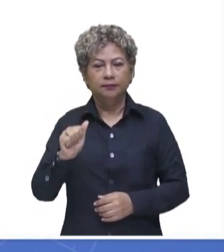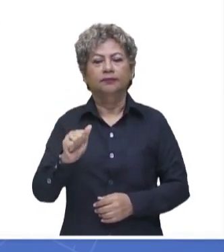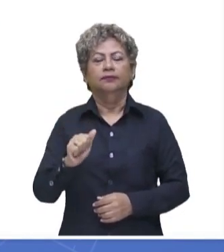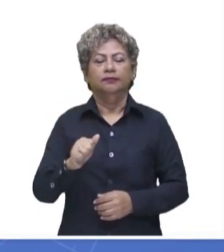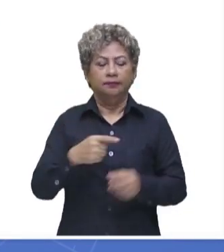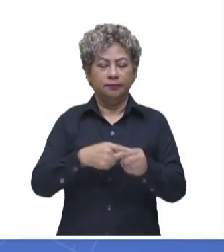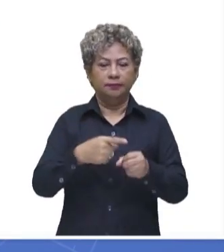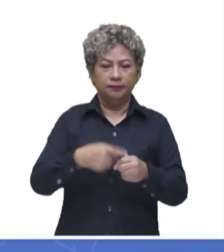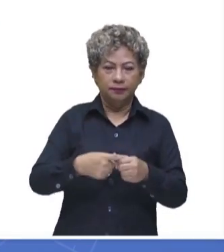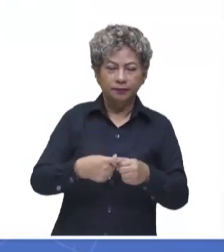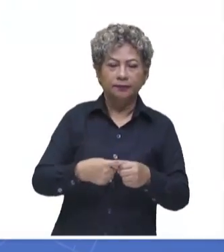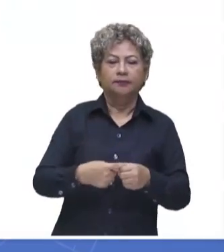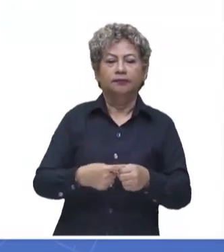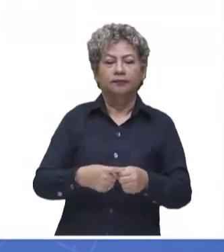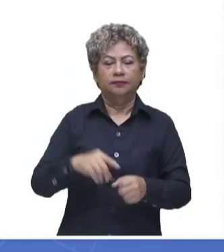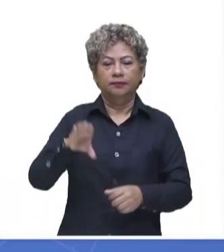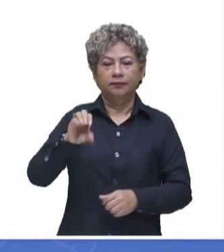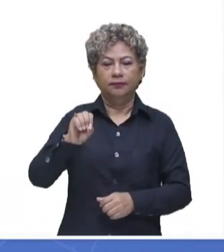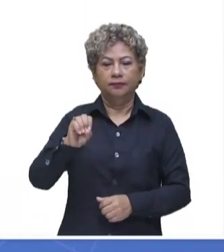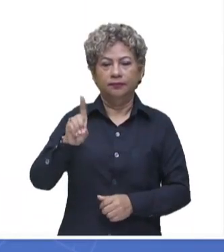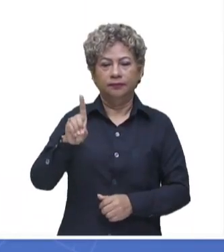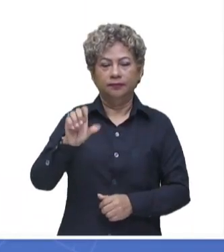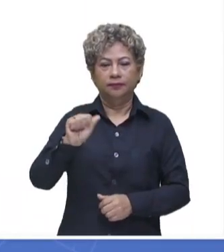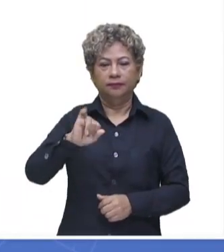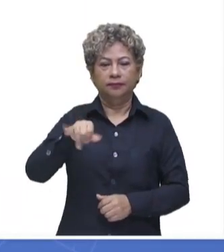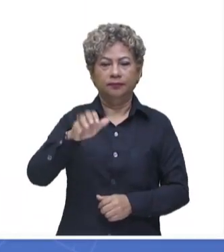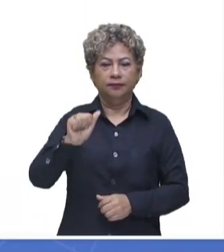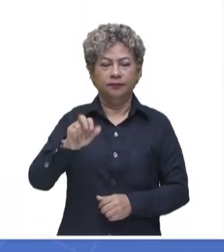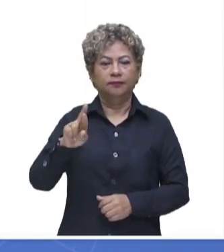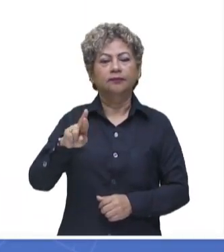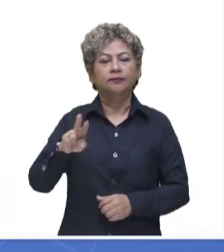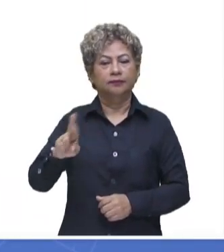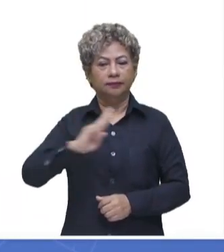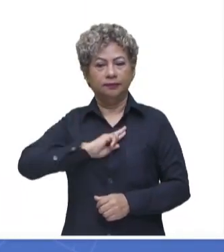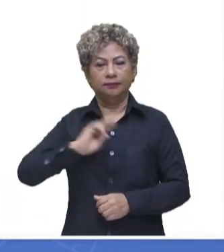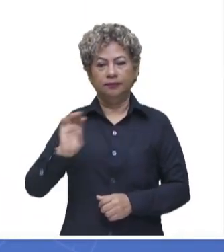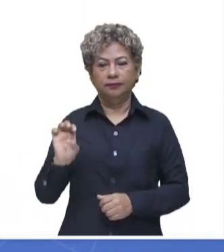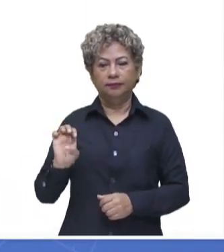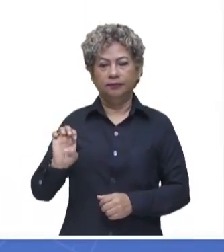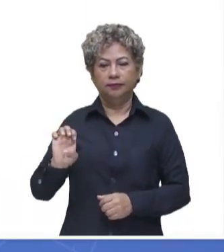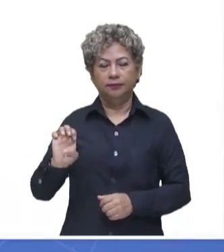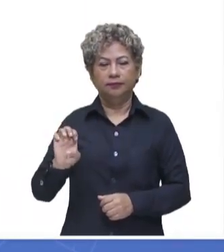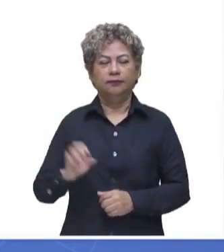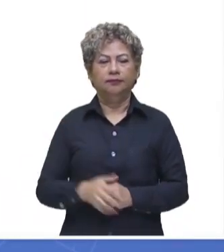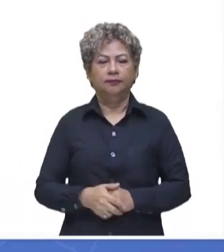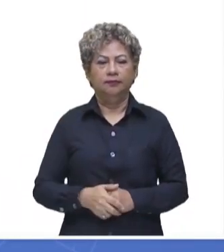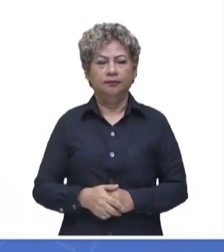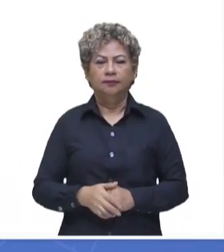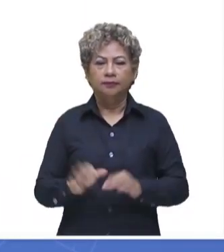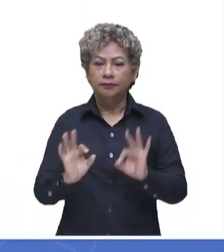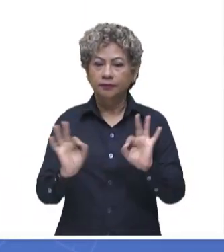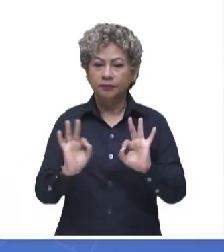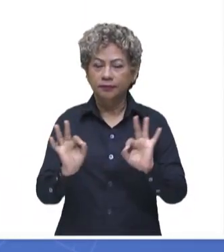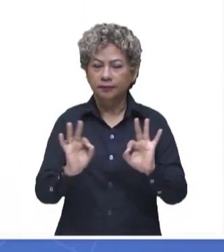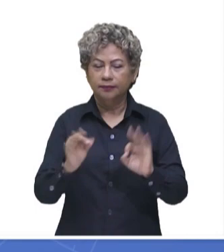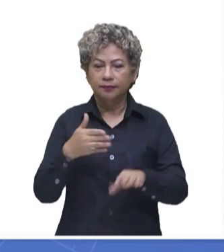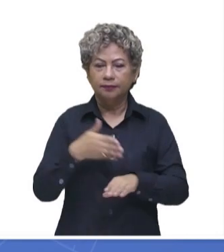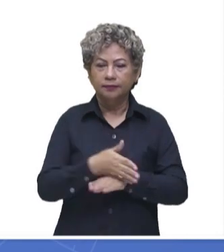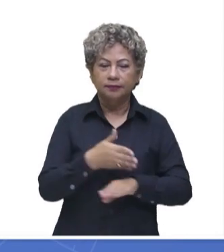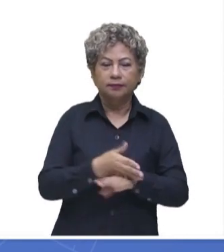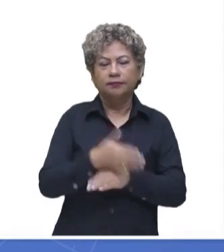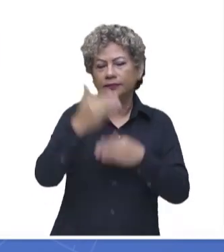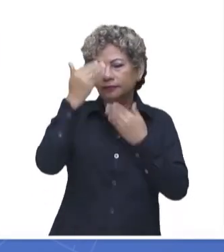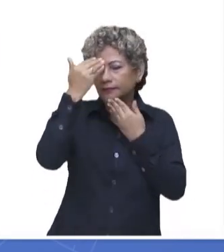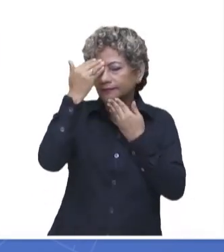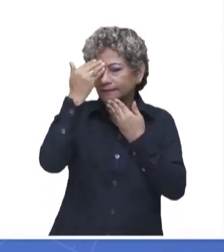amigos aí. Resposta aí da Rosana foi a letra E. Mais participação? Não? Muito bem, então, obrigado